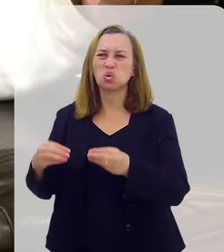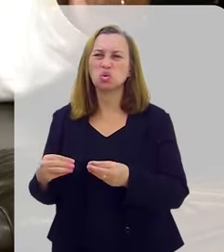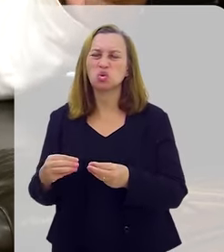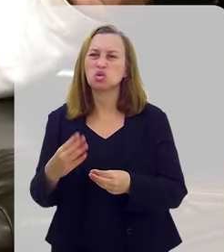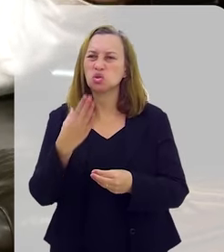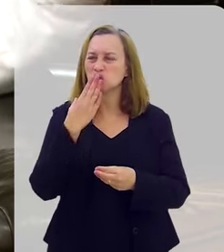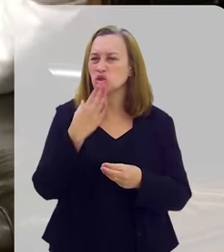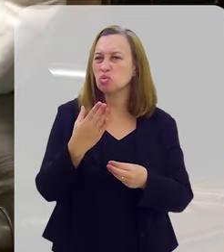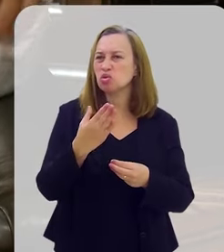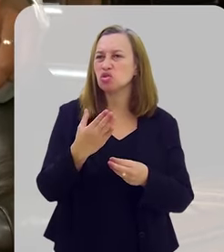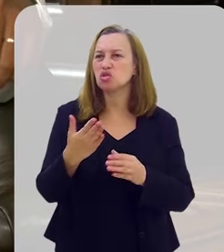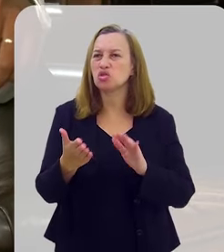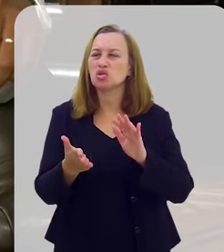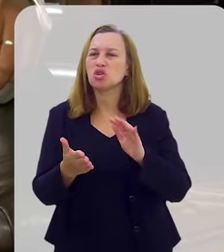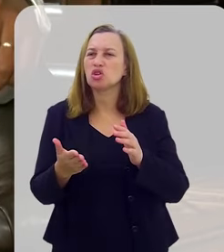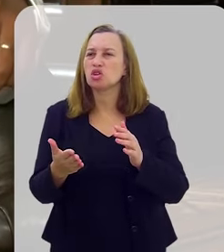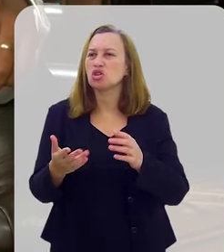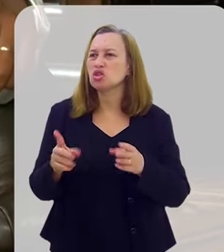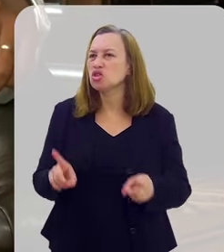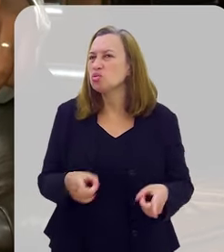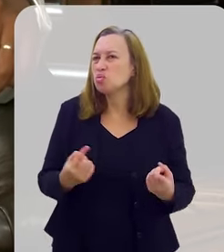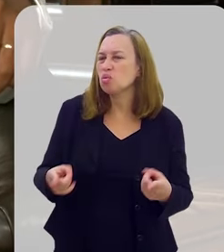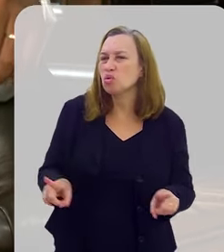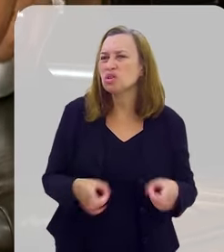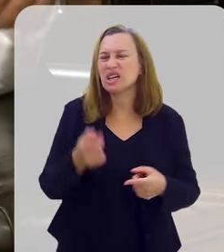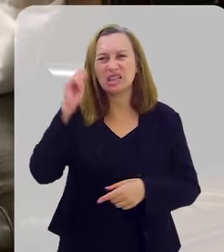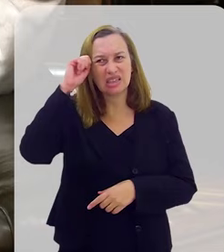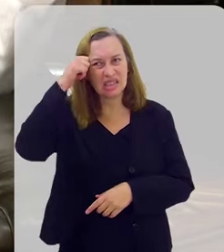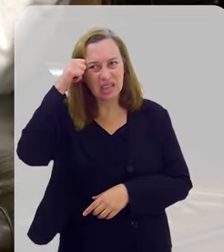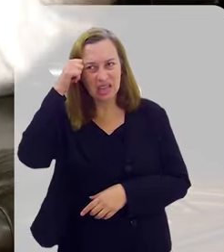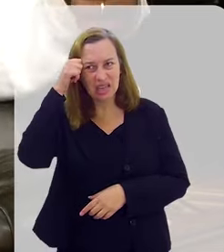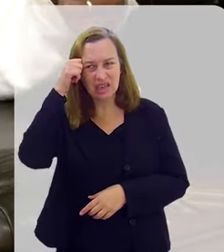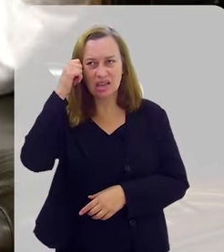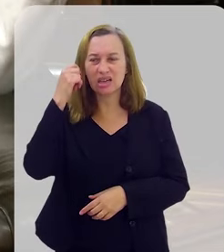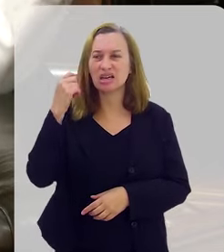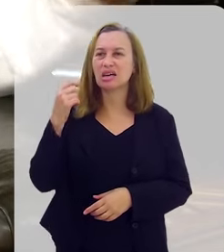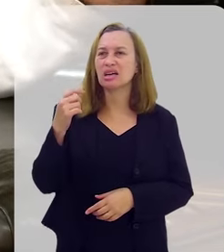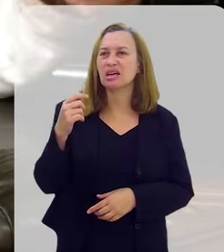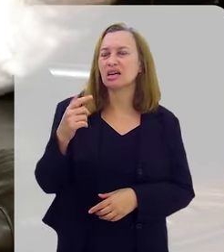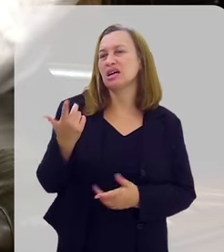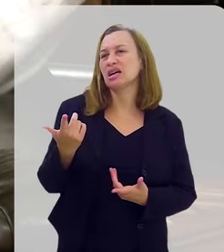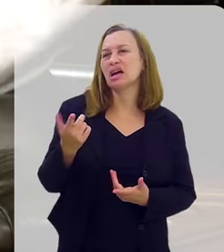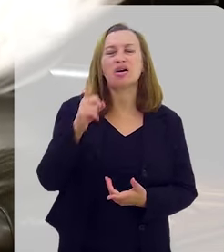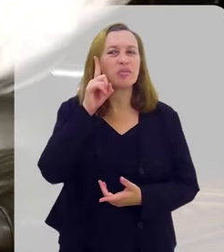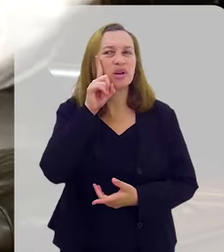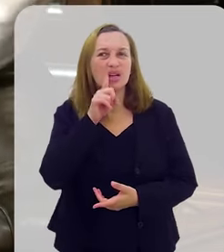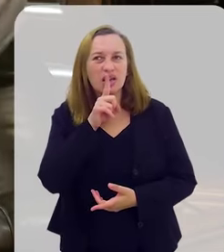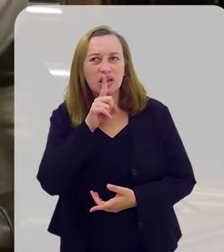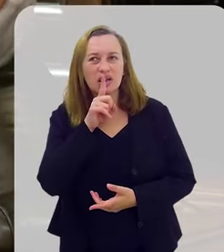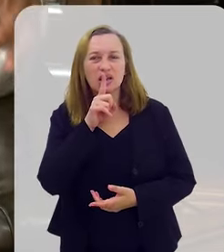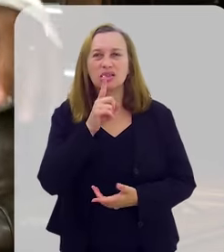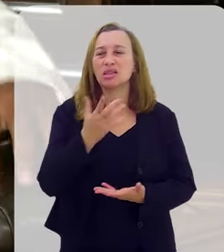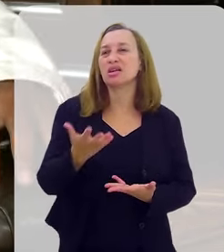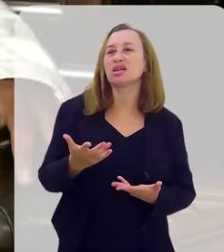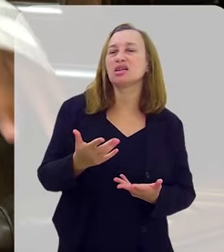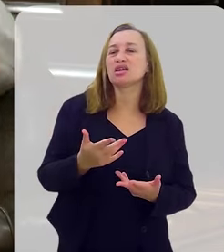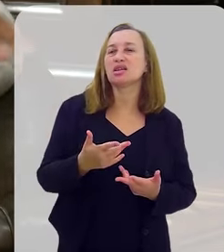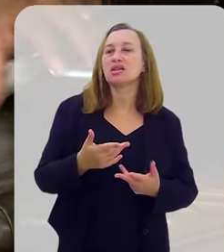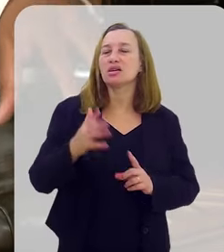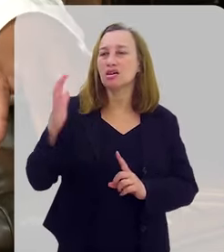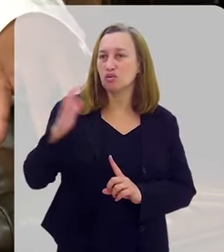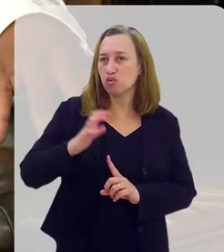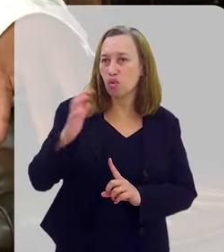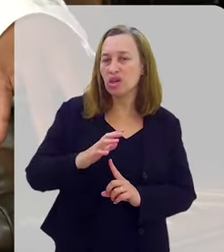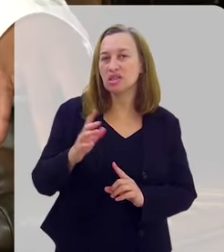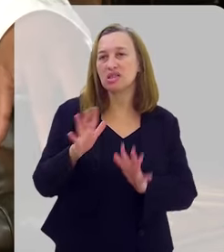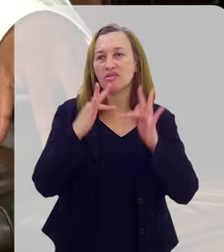samba de raiz, vai para música negra americana ouvindo Stevie Wonder, Michael Jackson. Rapaz. Então sempre tive essa influência. Uhum. Minha família